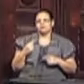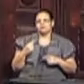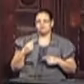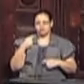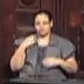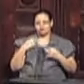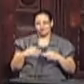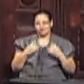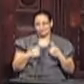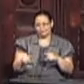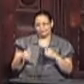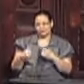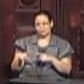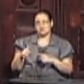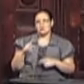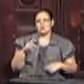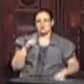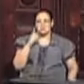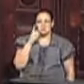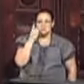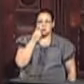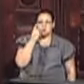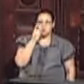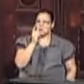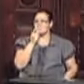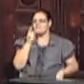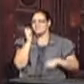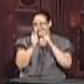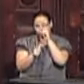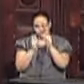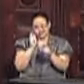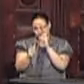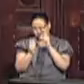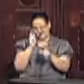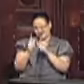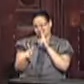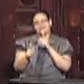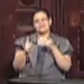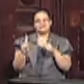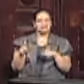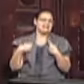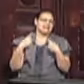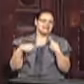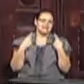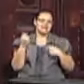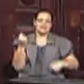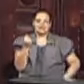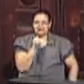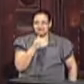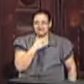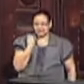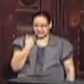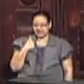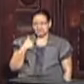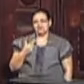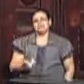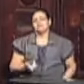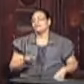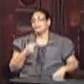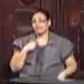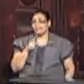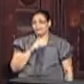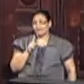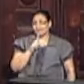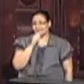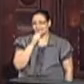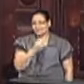um deputado que me xingou de um tudo, me ameaçou de morte e não